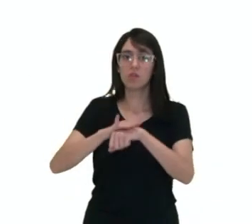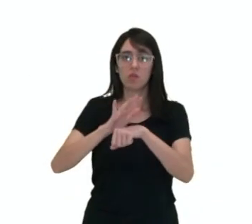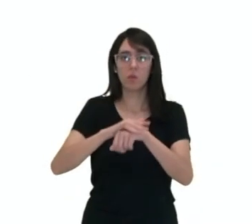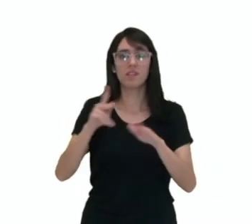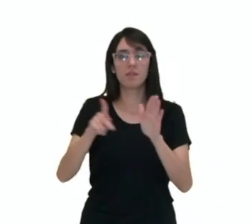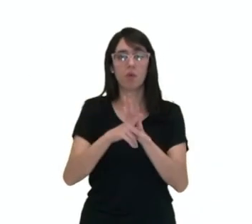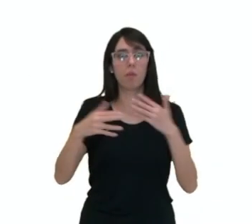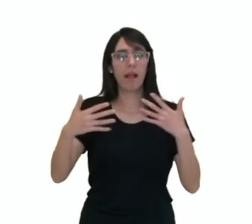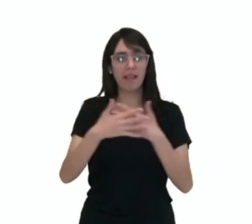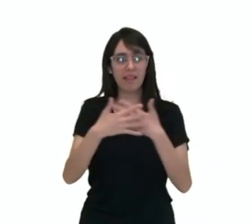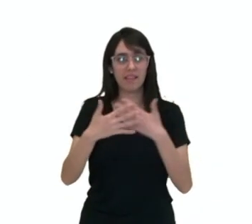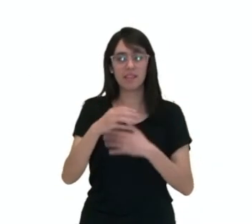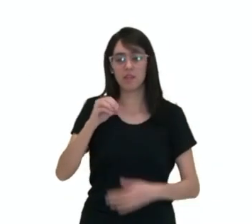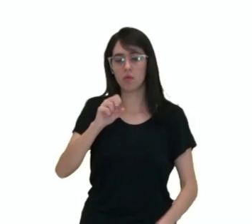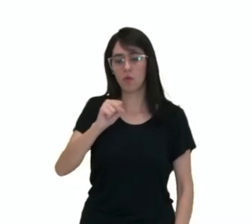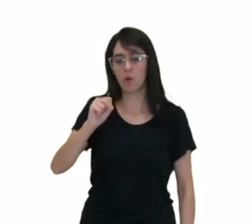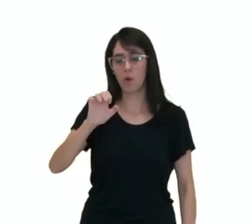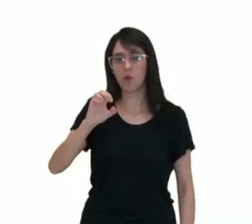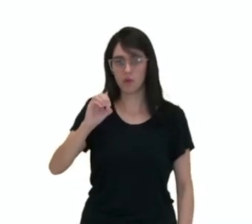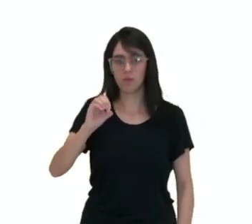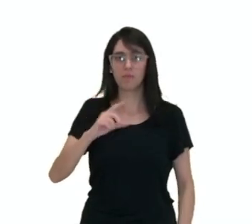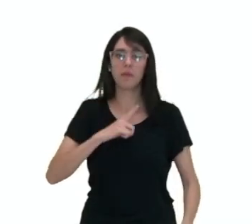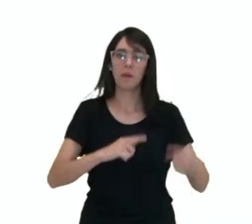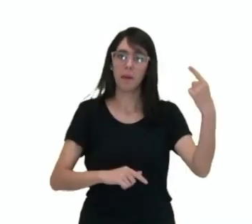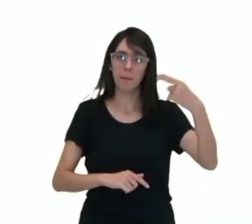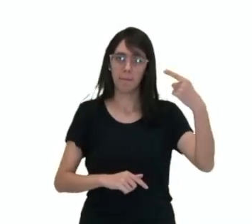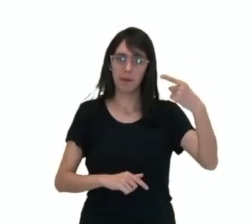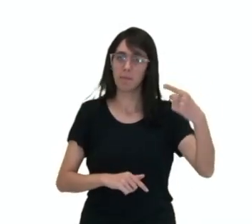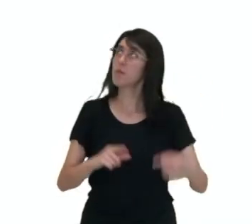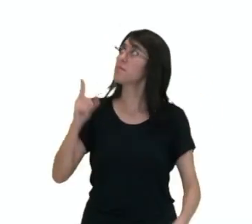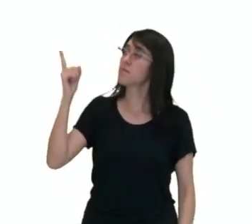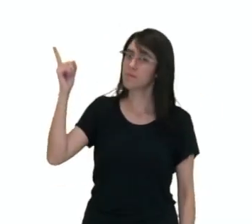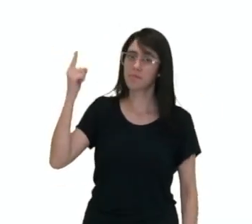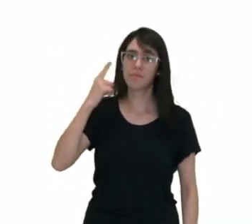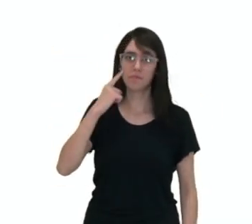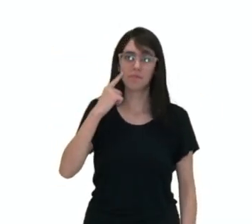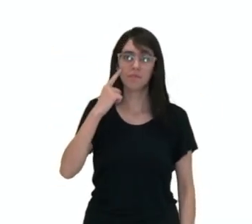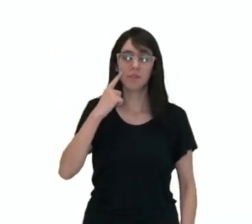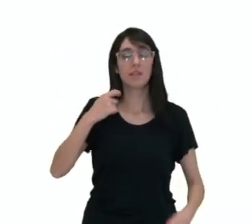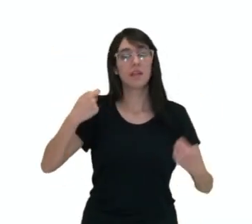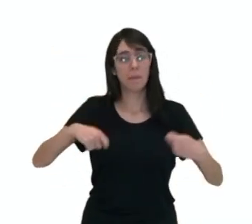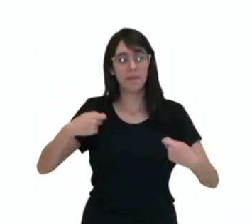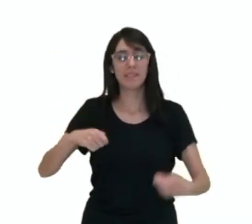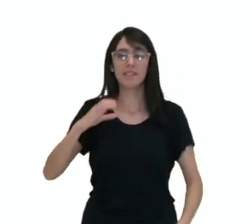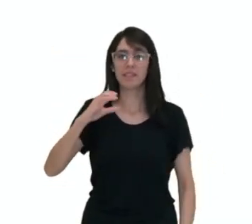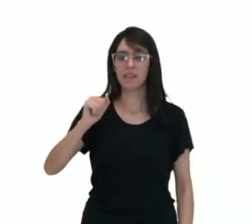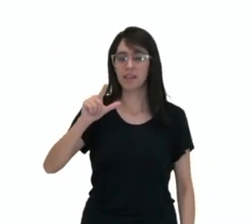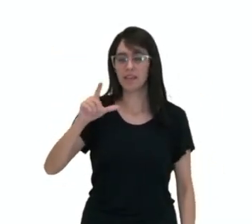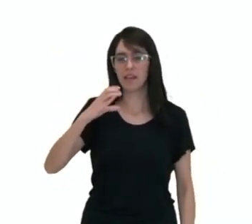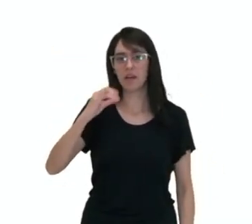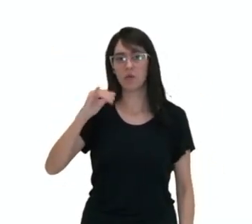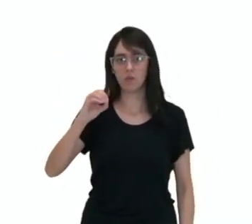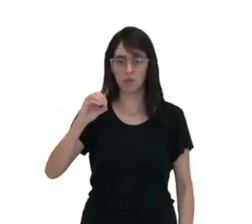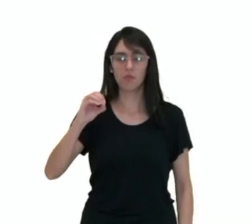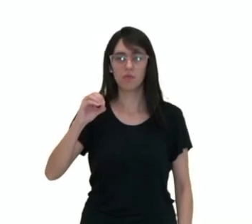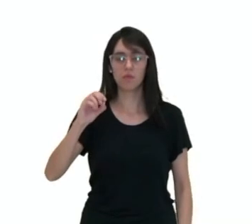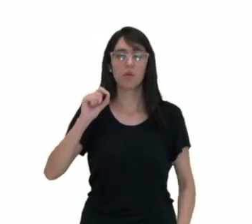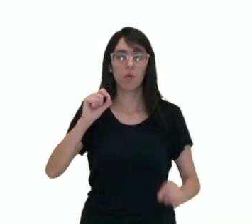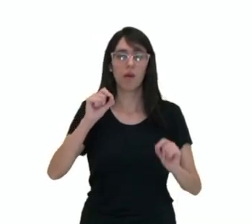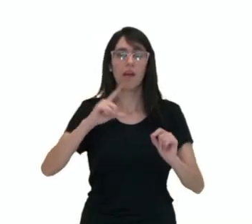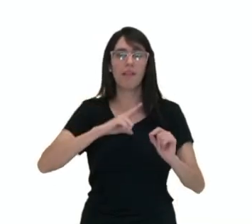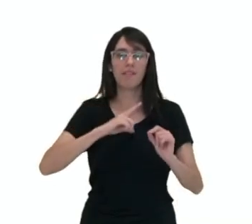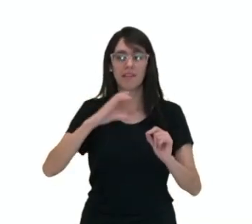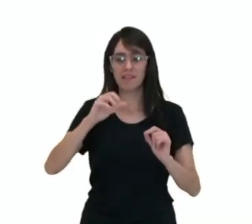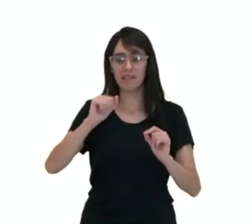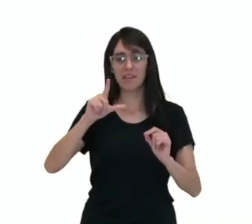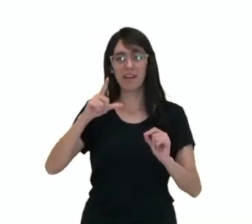tecido ósseo, a osteoporose, eu falei para vocês o que acontece. Precisa de cálcio e ele vai retirando o cálcio,